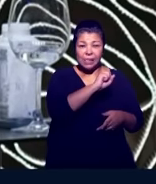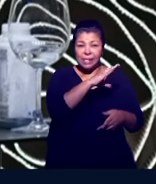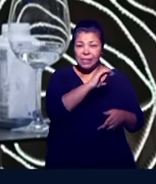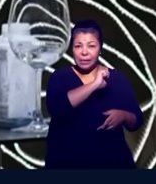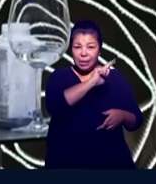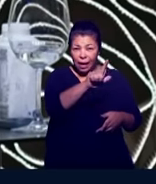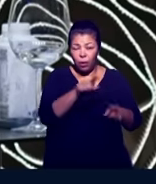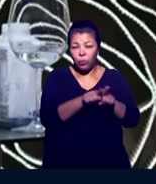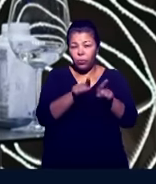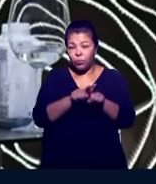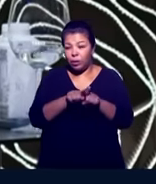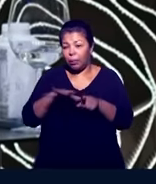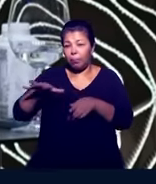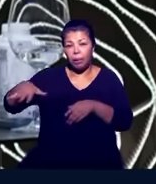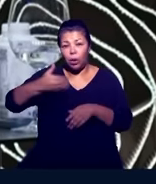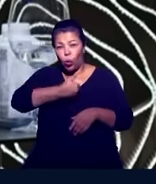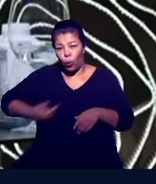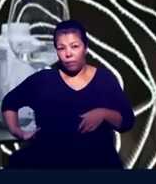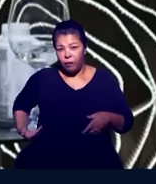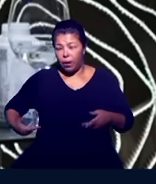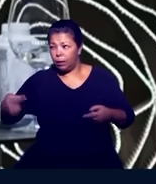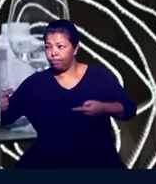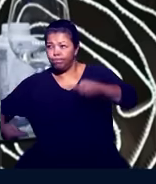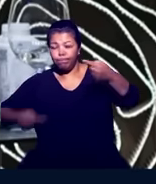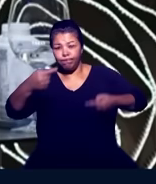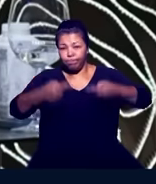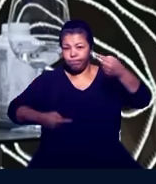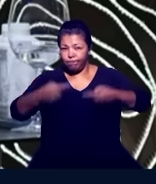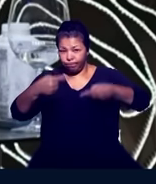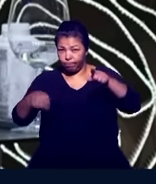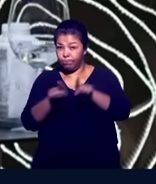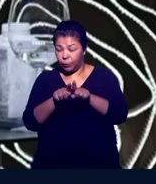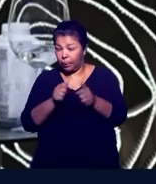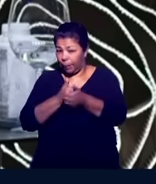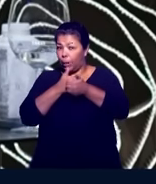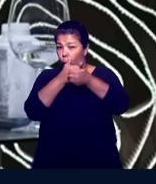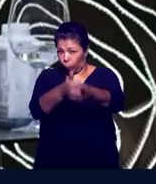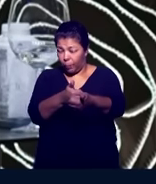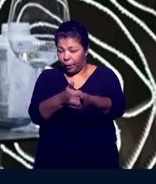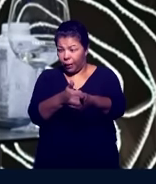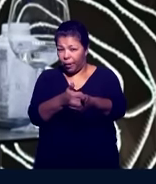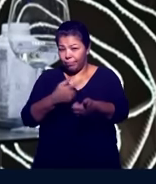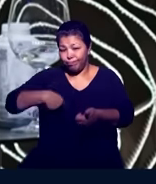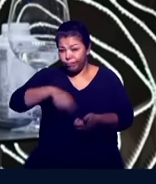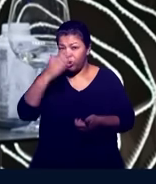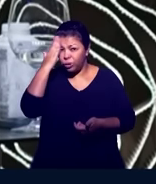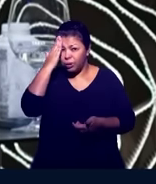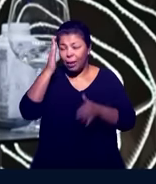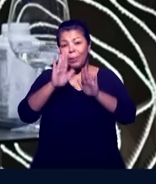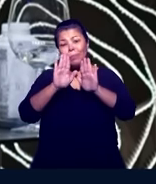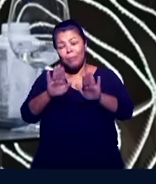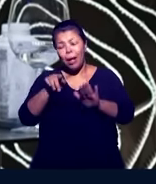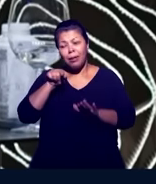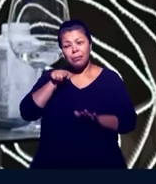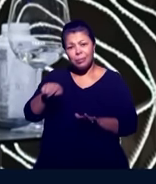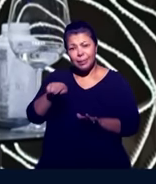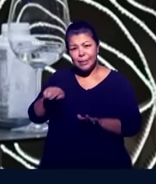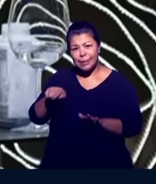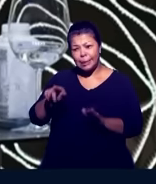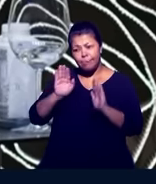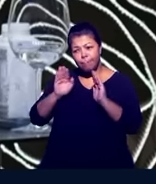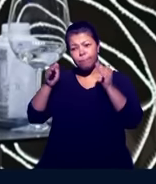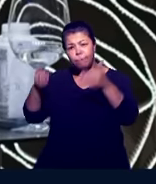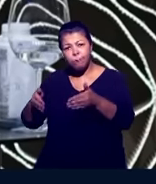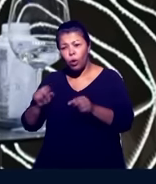desalento para todo mundo que acompanha as contas públicas dos Estados mas esse mecanismo ele mirou a união O